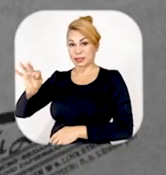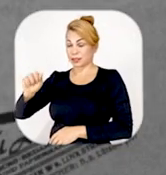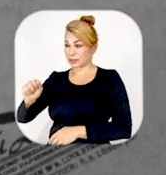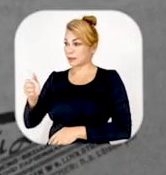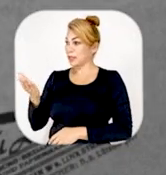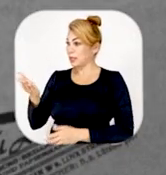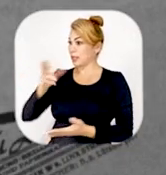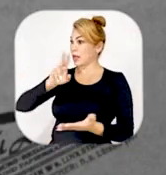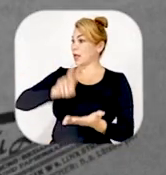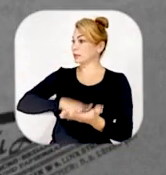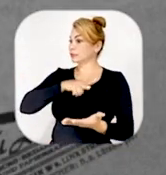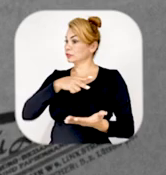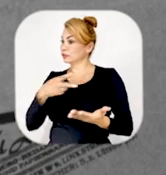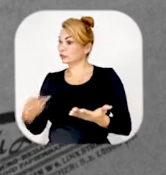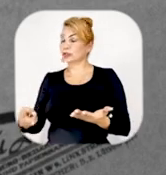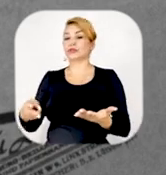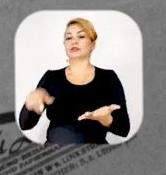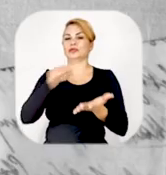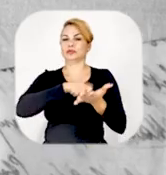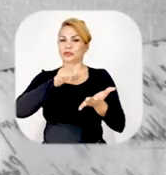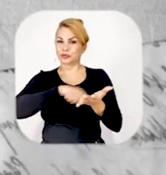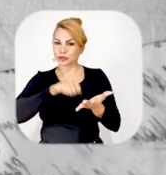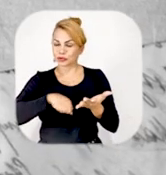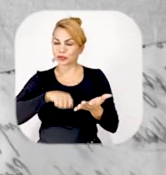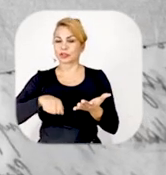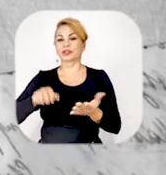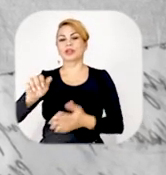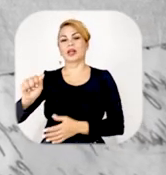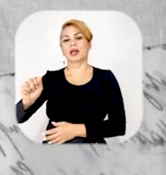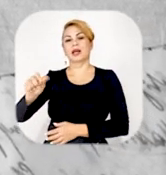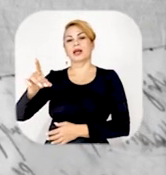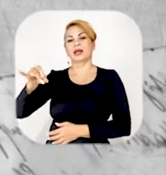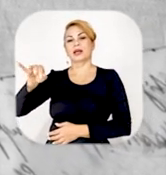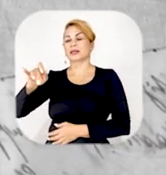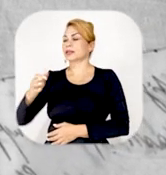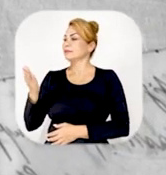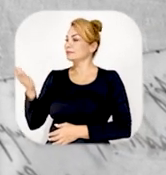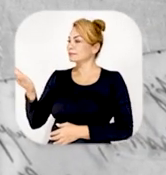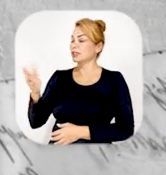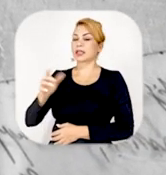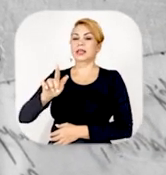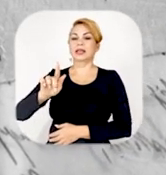a tradutora dos diários de Emil Snetlag, Gleice Meire,